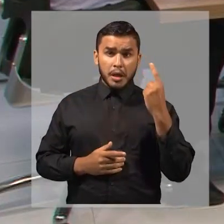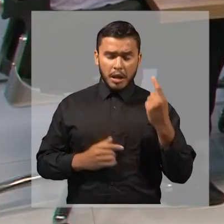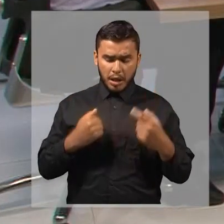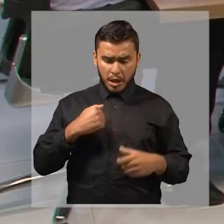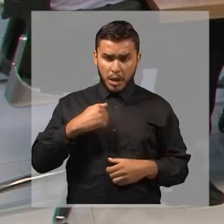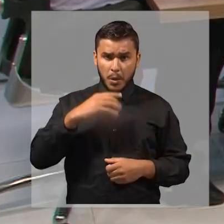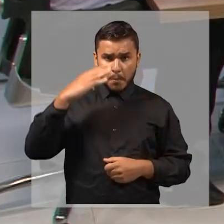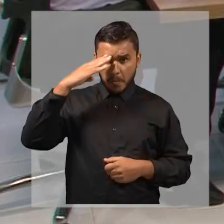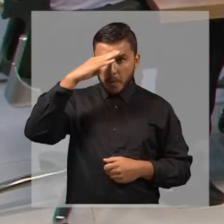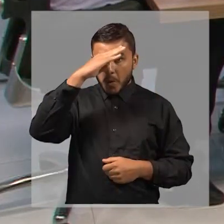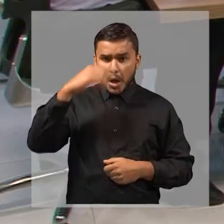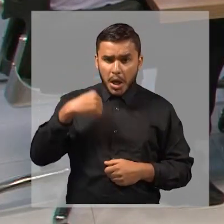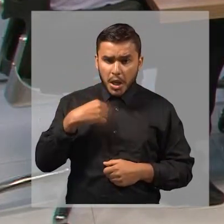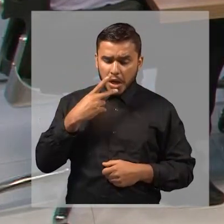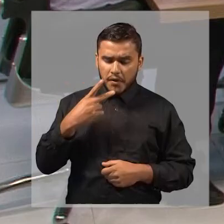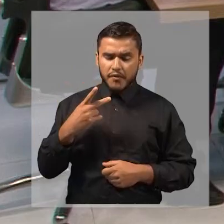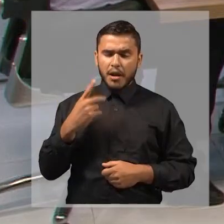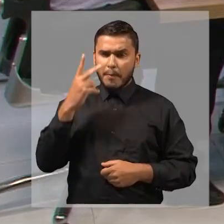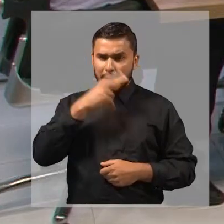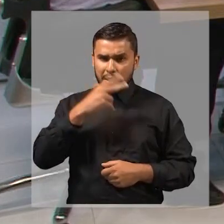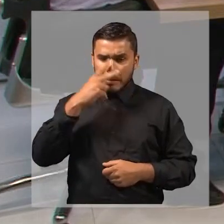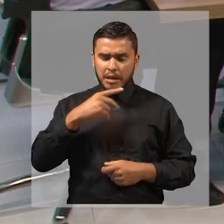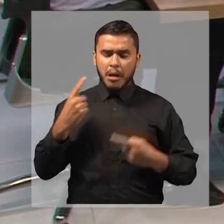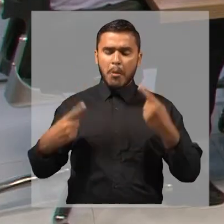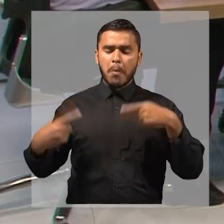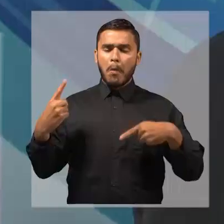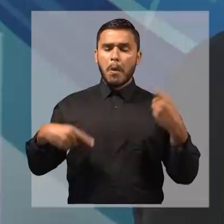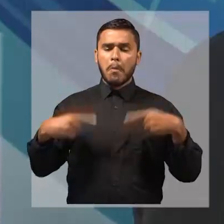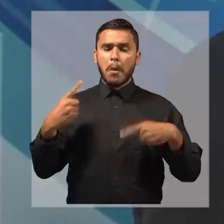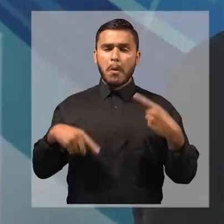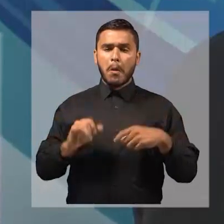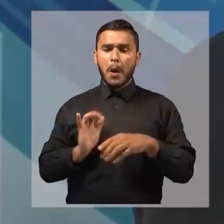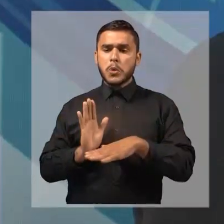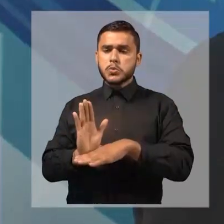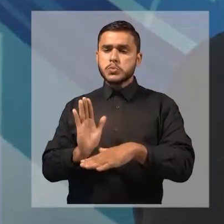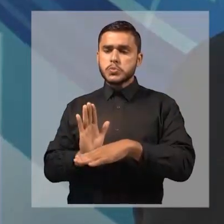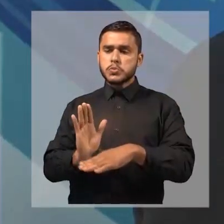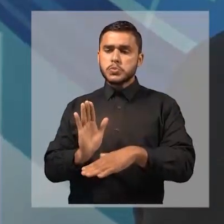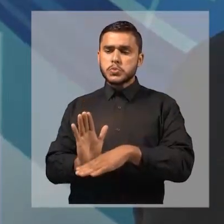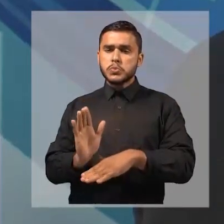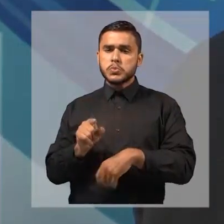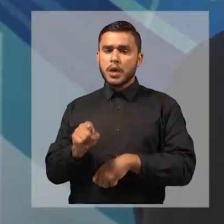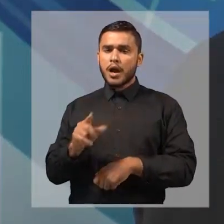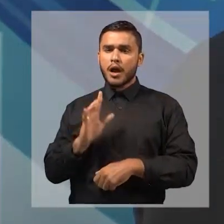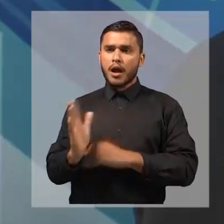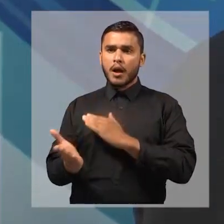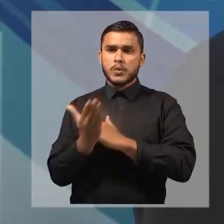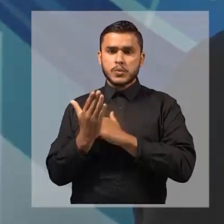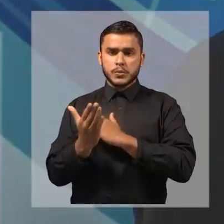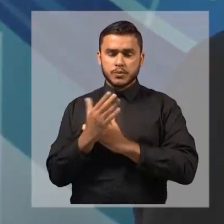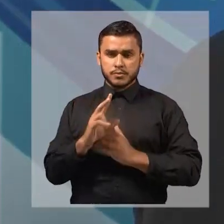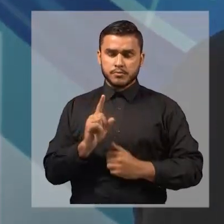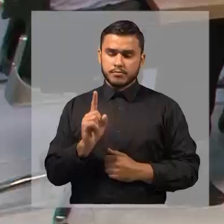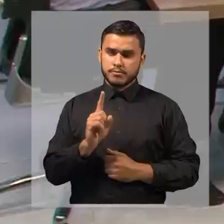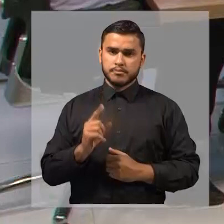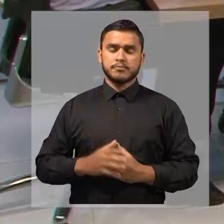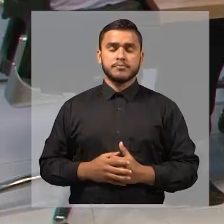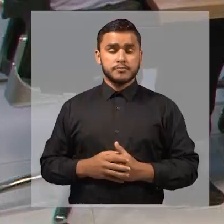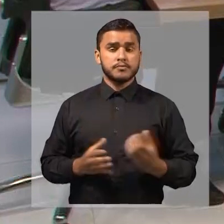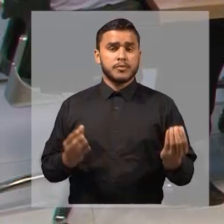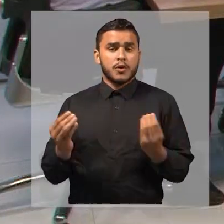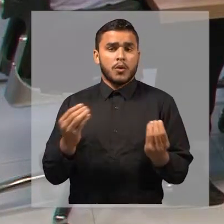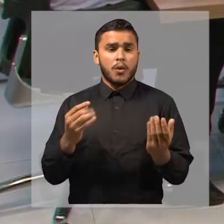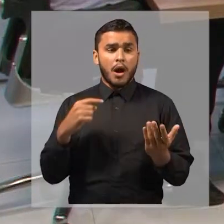é de que ele não vai fazer a política velha. Leia-se, não vai fazer o famoso toma lá da cá,